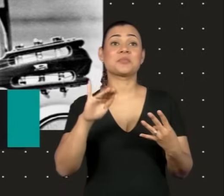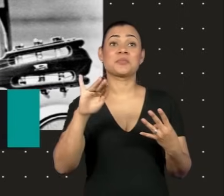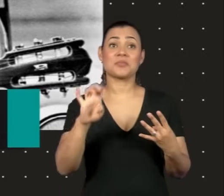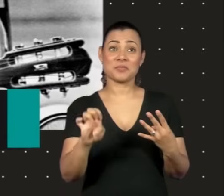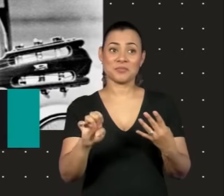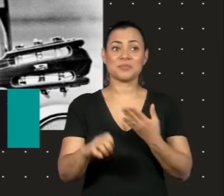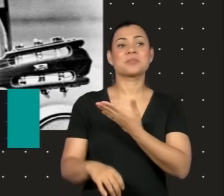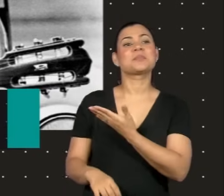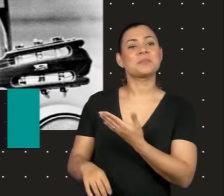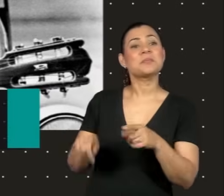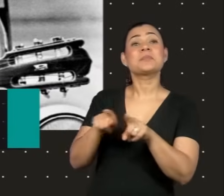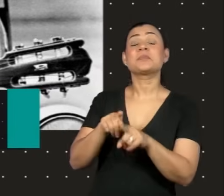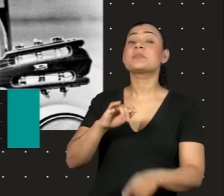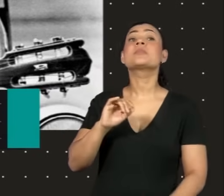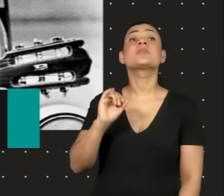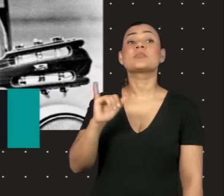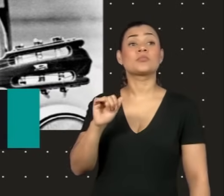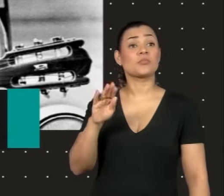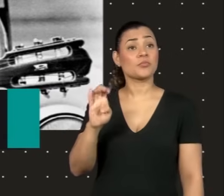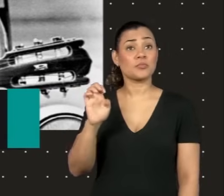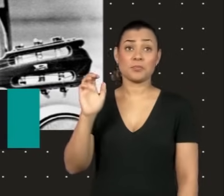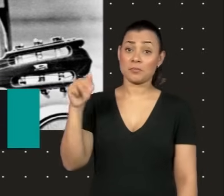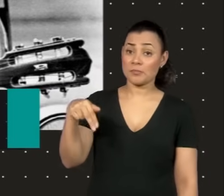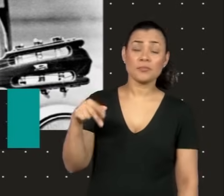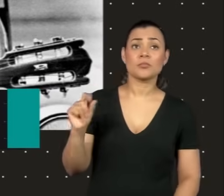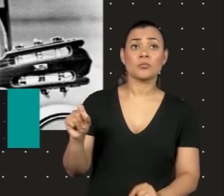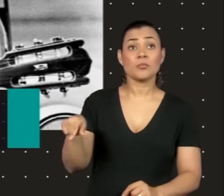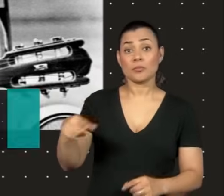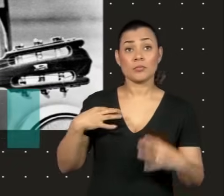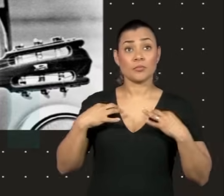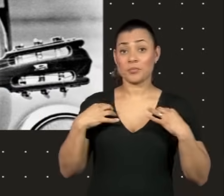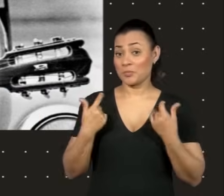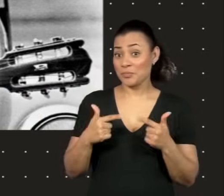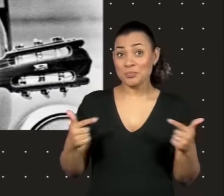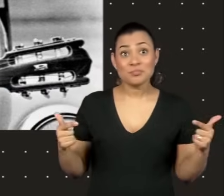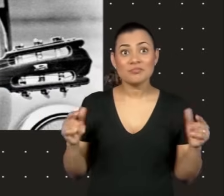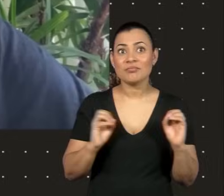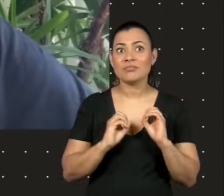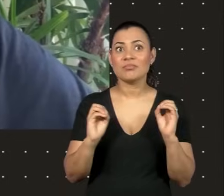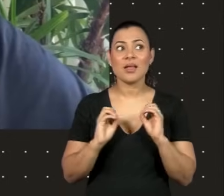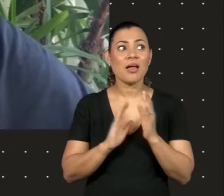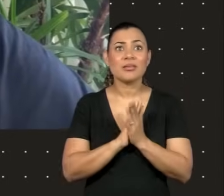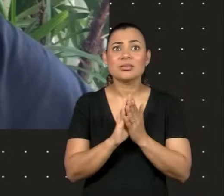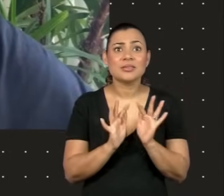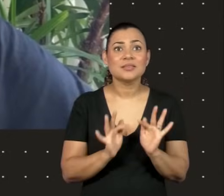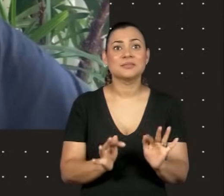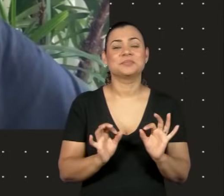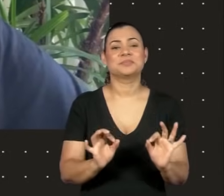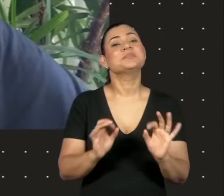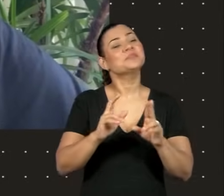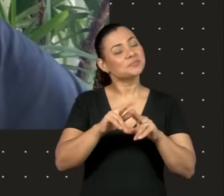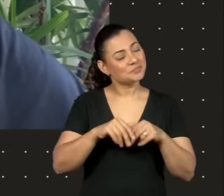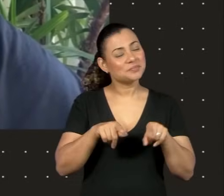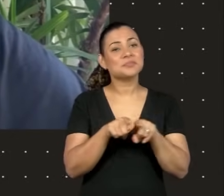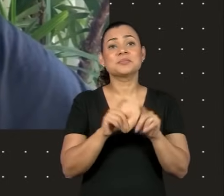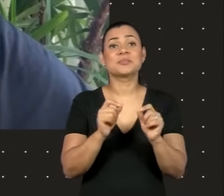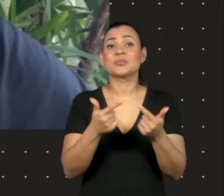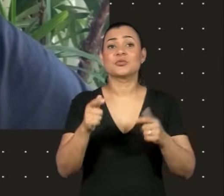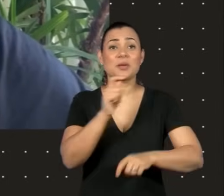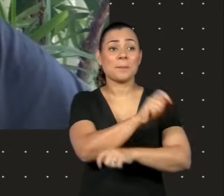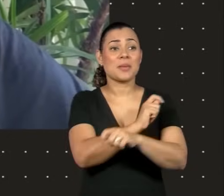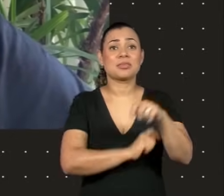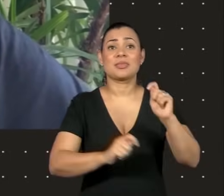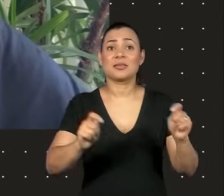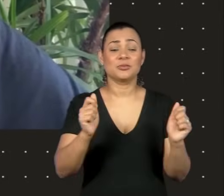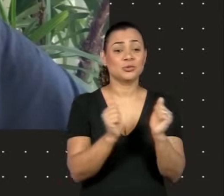Ben. Inclusive o Jorge Ben é interessante que ele não tinha nem roupa para se apresentar e você alugou um smoking para ele. E também não tinha baterista